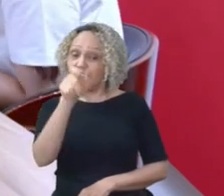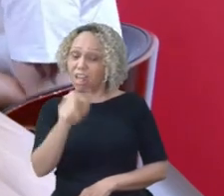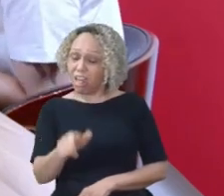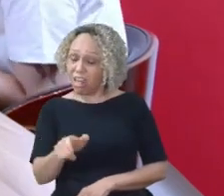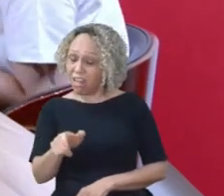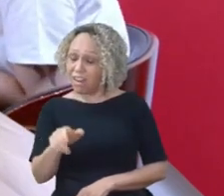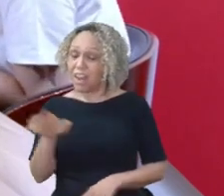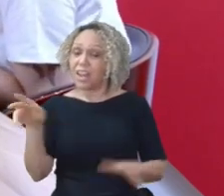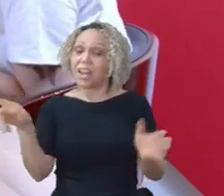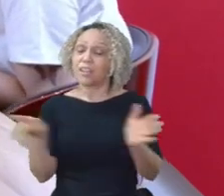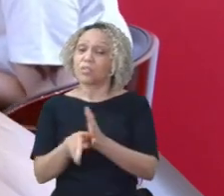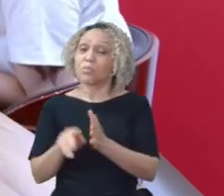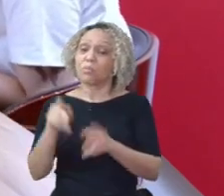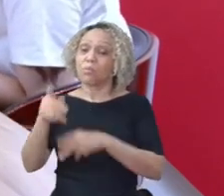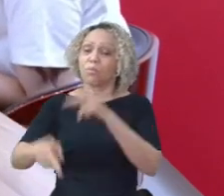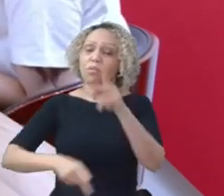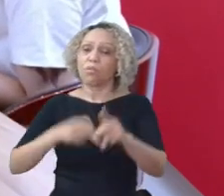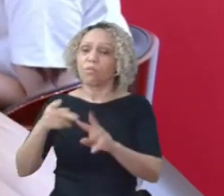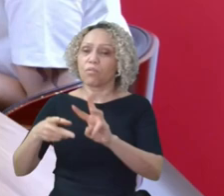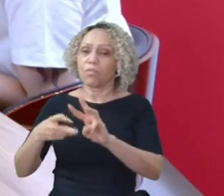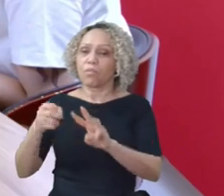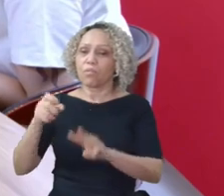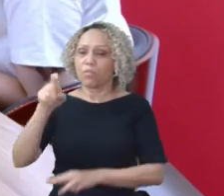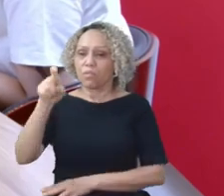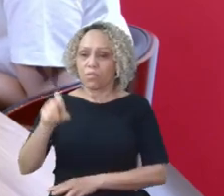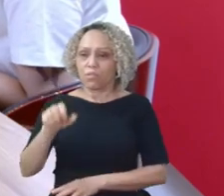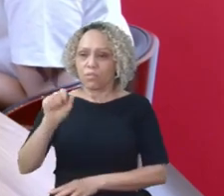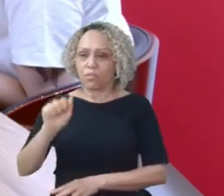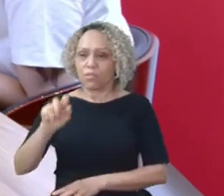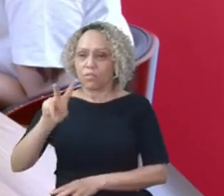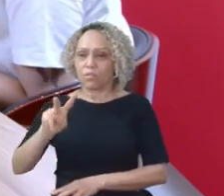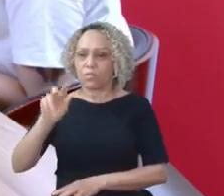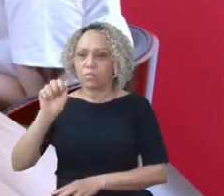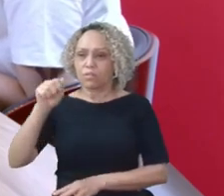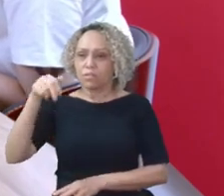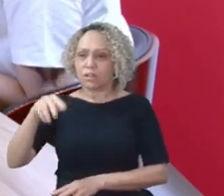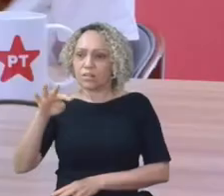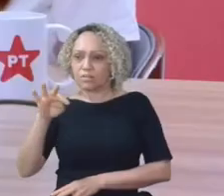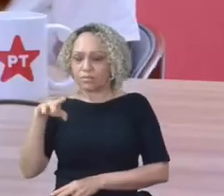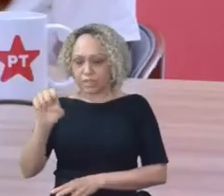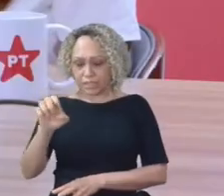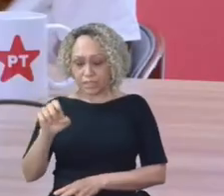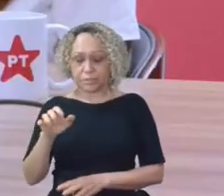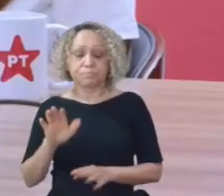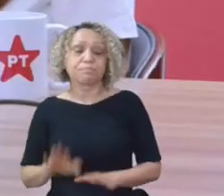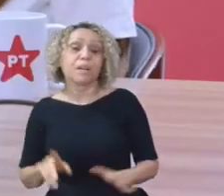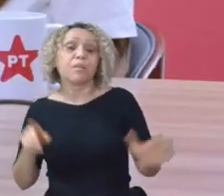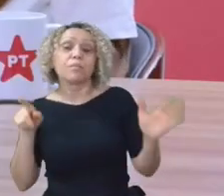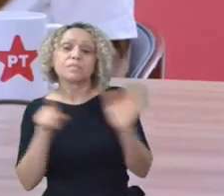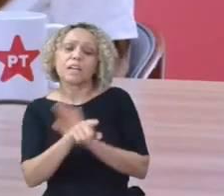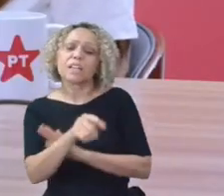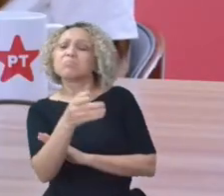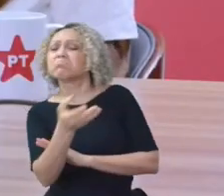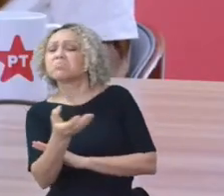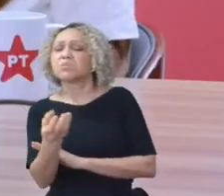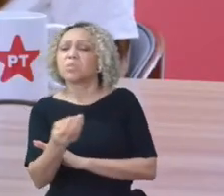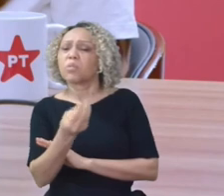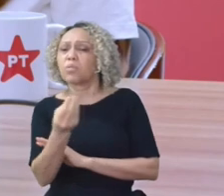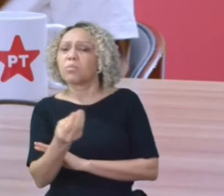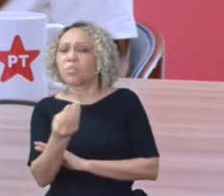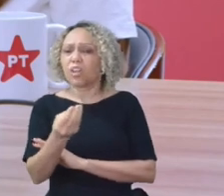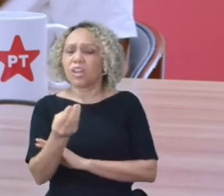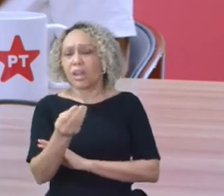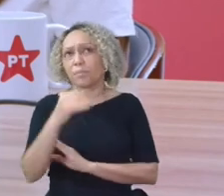pergunta já aí. Christian, como que a exploração desenfreada dos recursos naturais, que a gente já falou um pouco, né? O desmatamento,